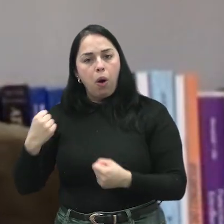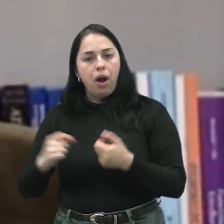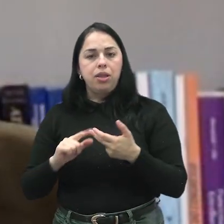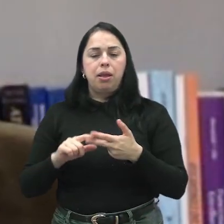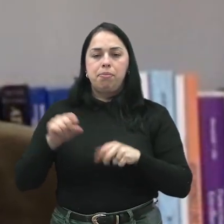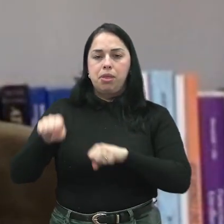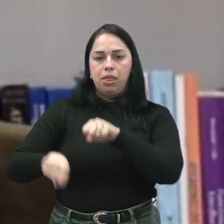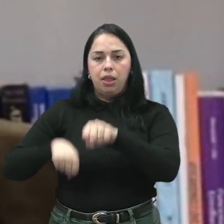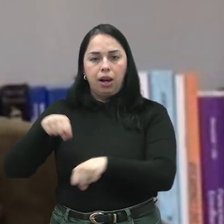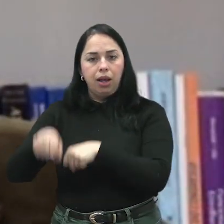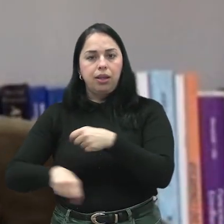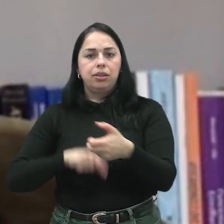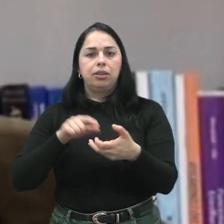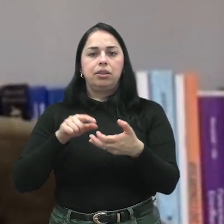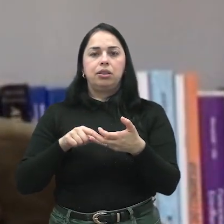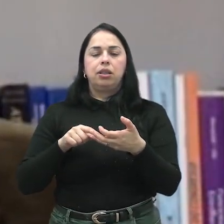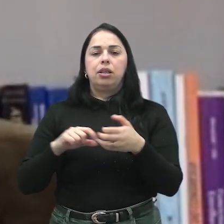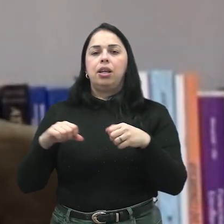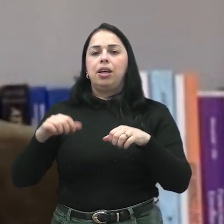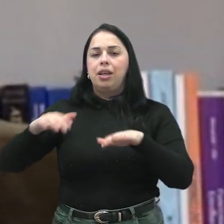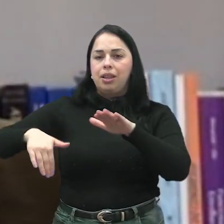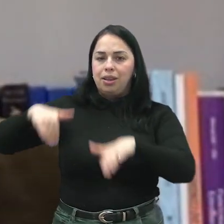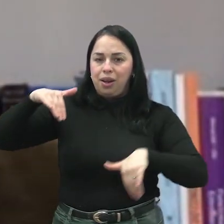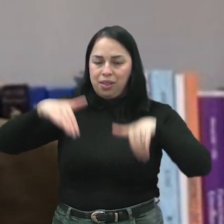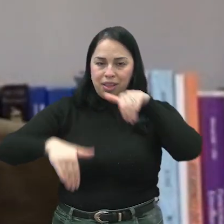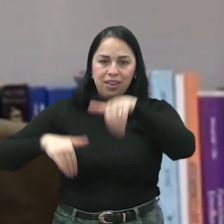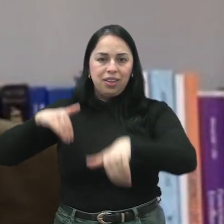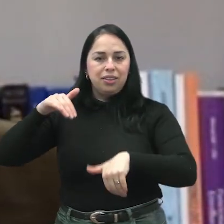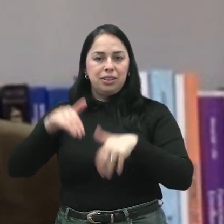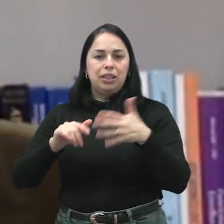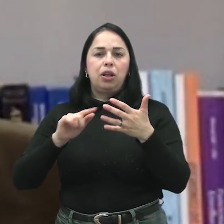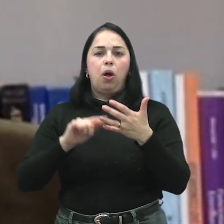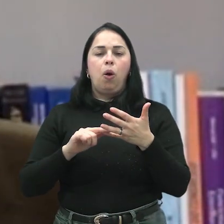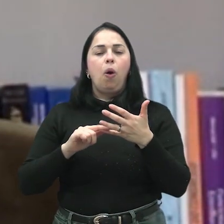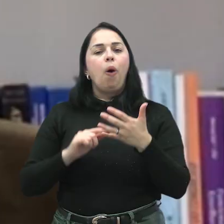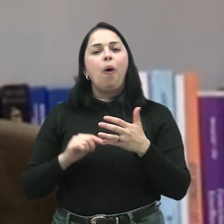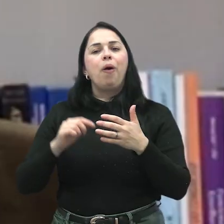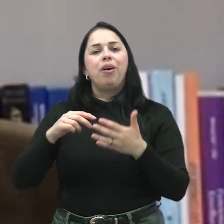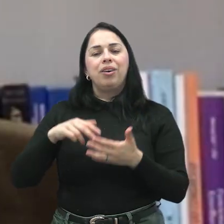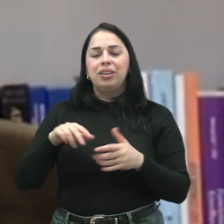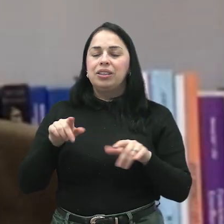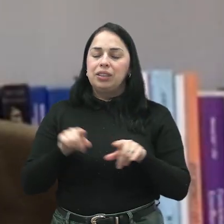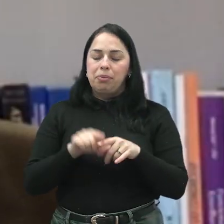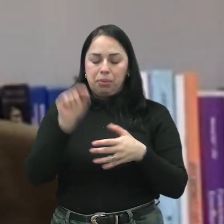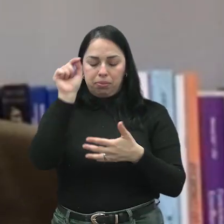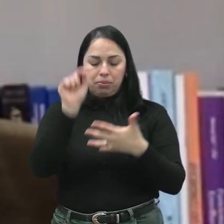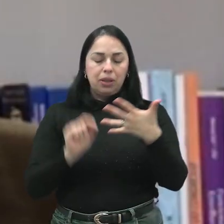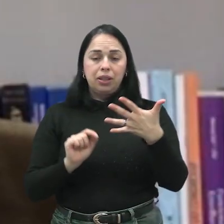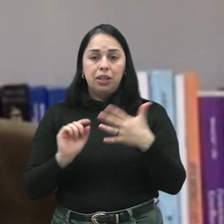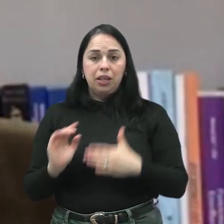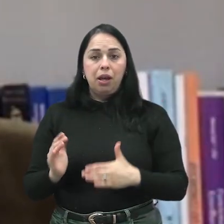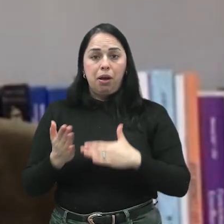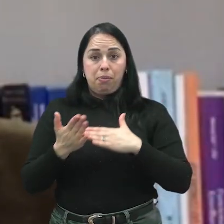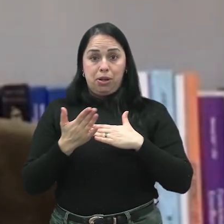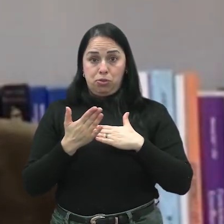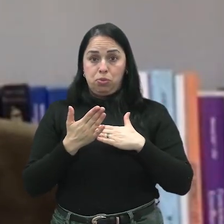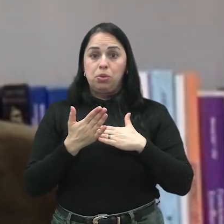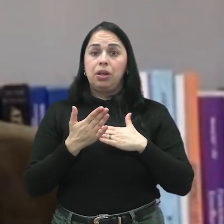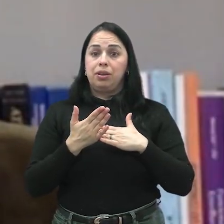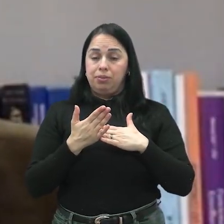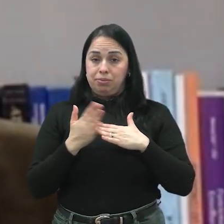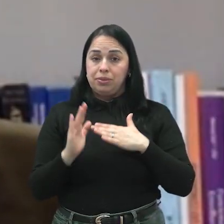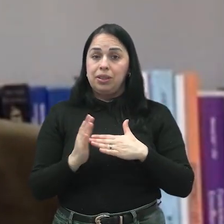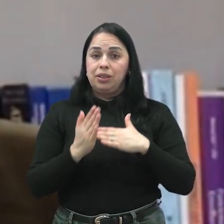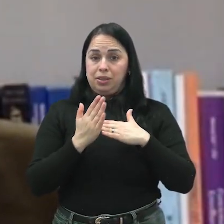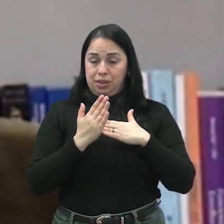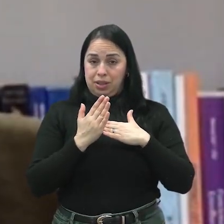corrida, bicicleta, hidroginástica, natação, tudo aquilo que permita que nós tenhamos um bom consumo de gordura